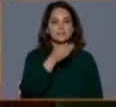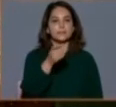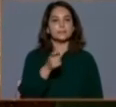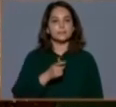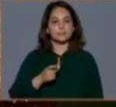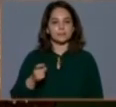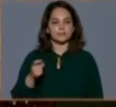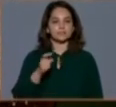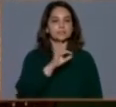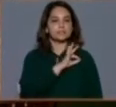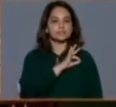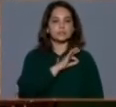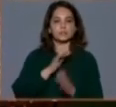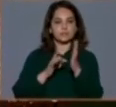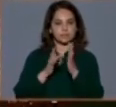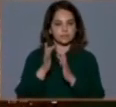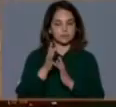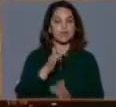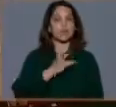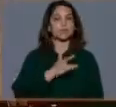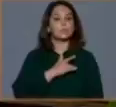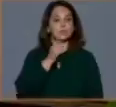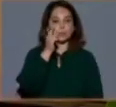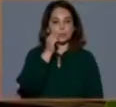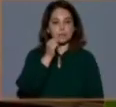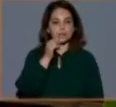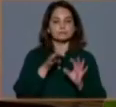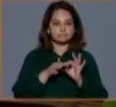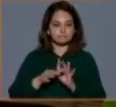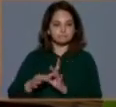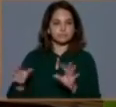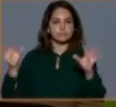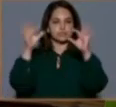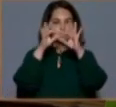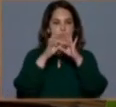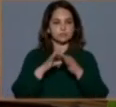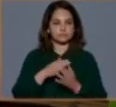Jesus Cristo, o amor do Pai e a comunhão do Espírito Santo estejam convosco.